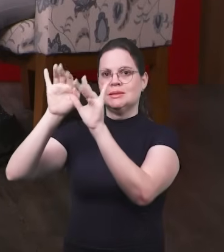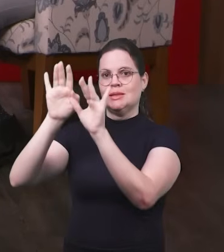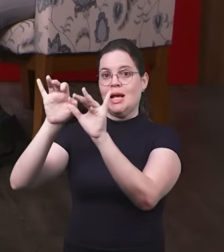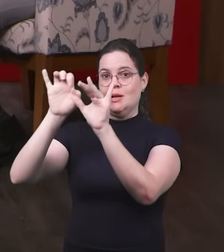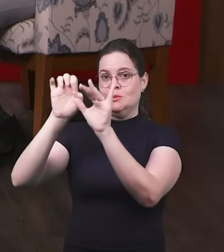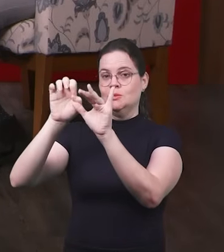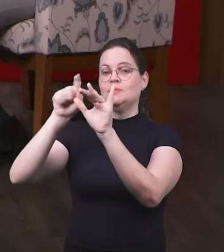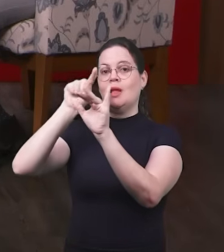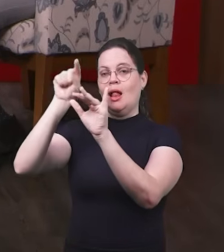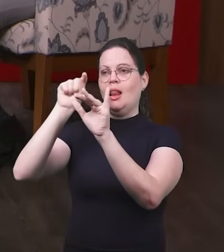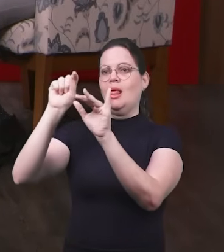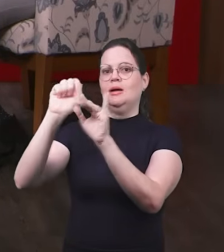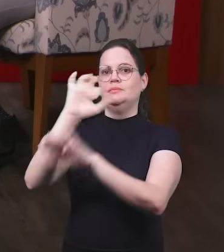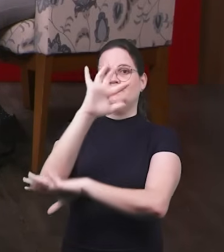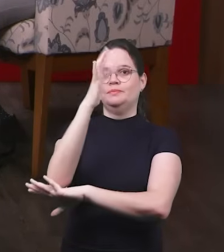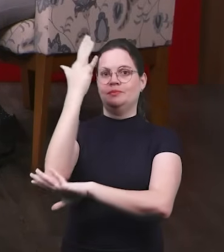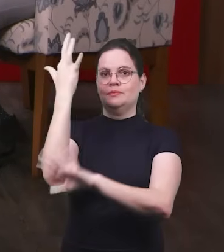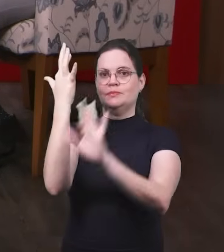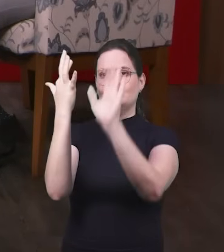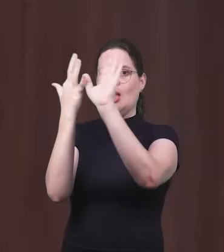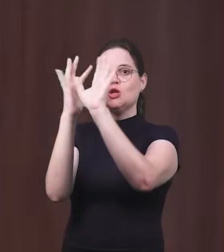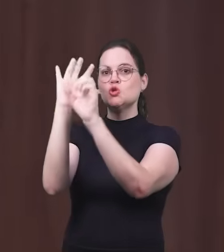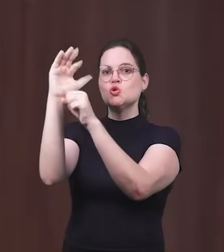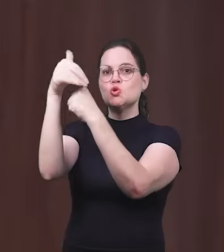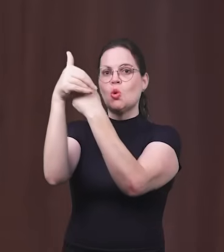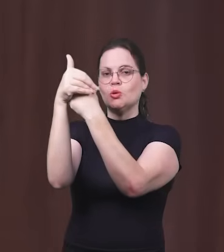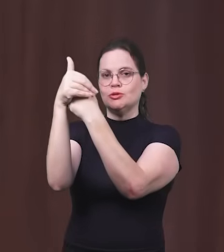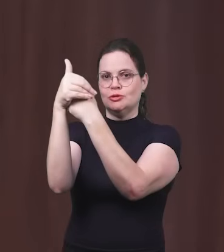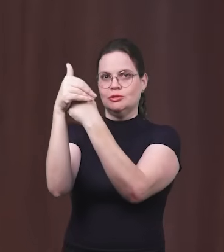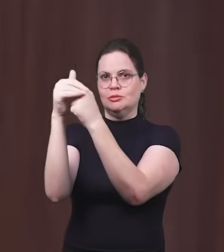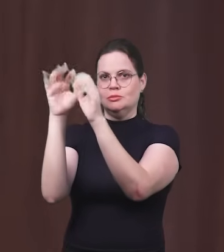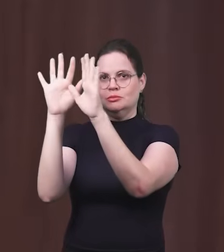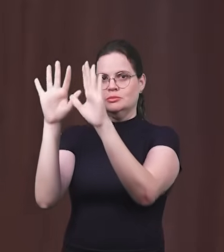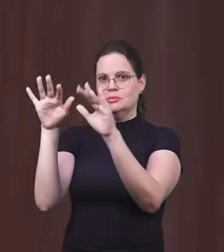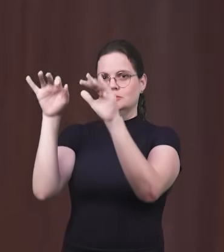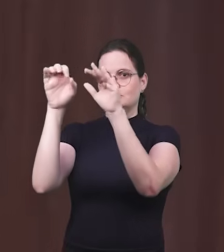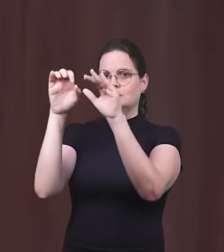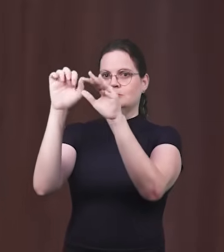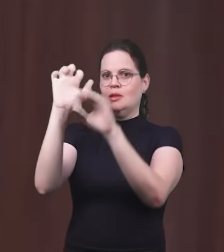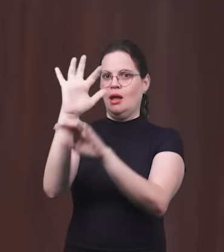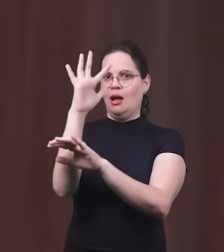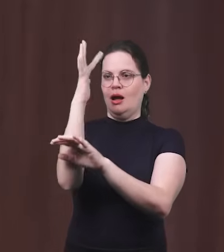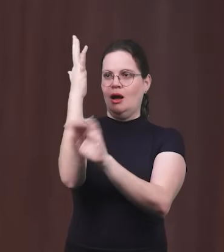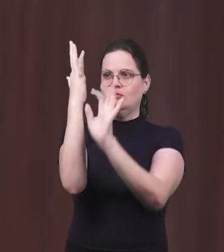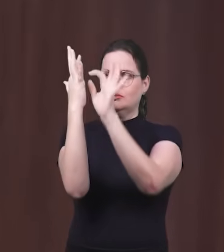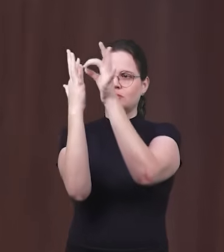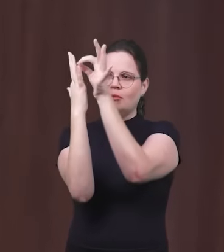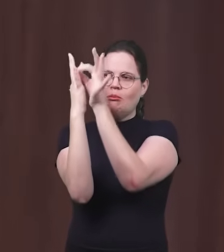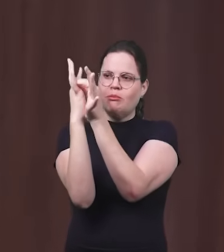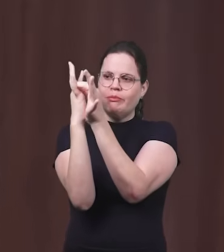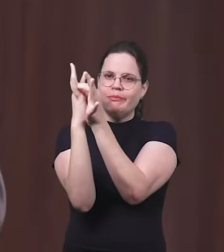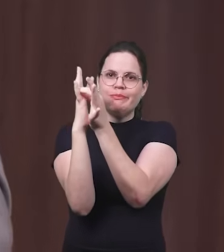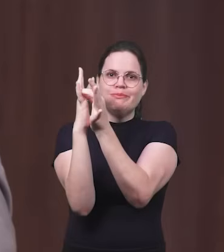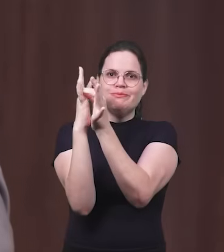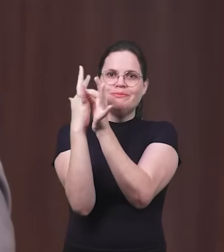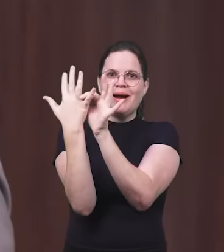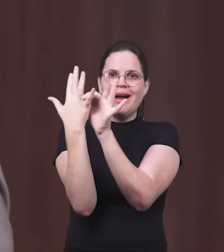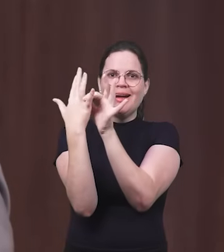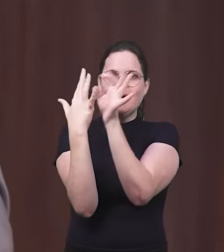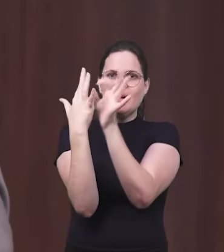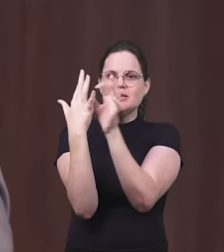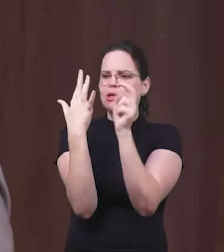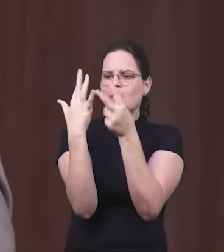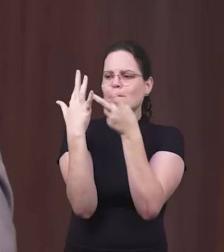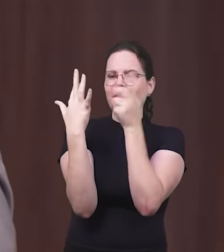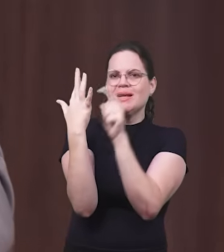ninhos escondidos. Ele pega o ninho, coloca na copa de uma árvore, num cantinho de um telhado. Você nem percebe às